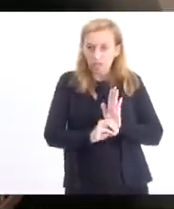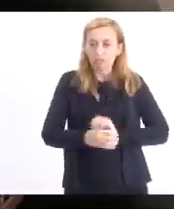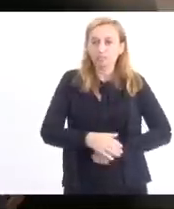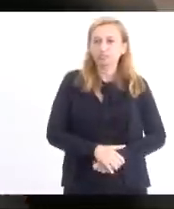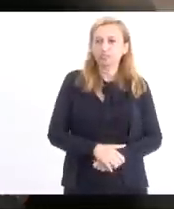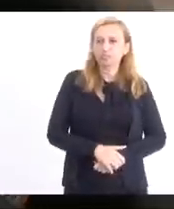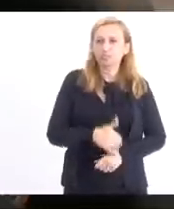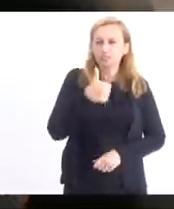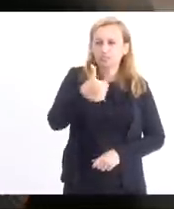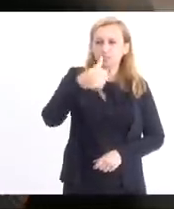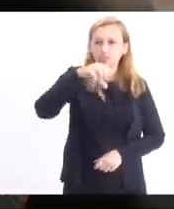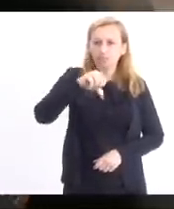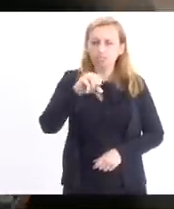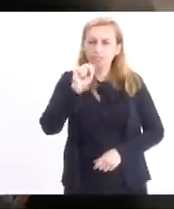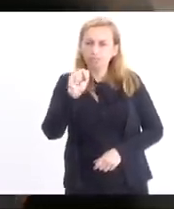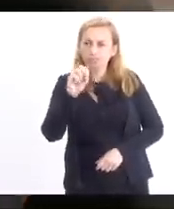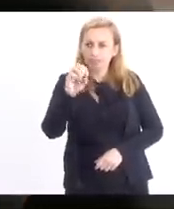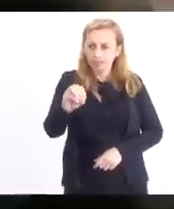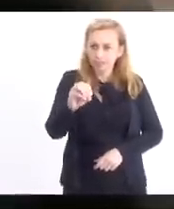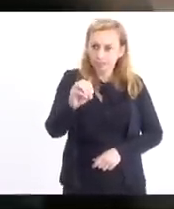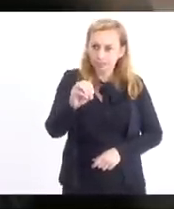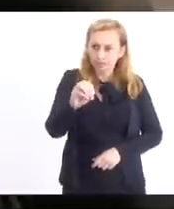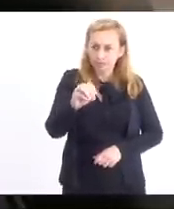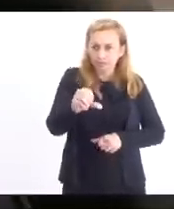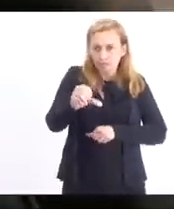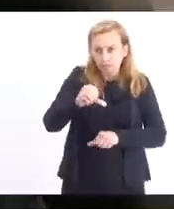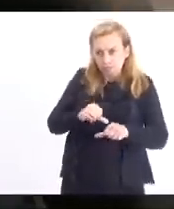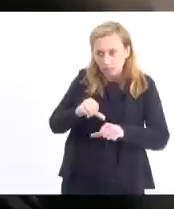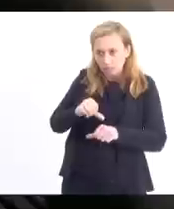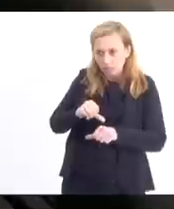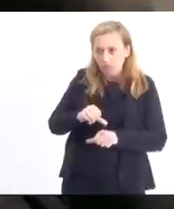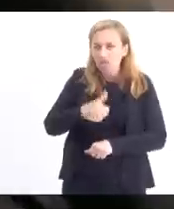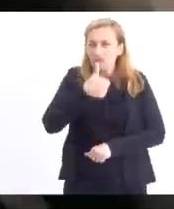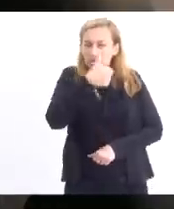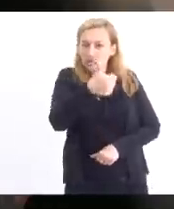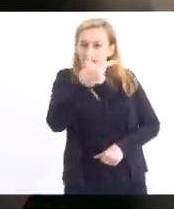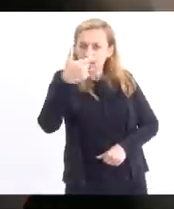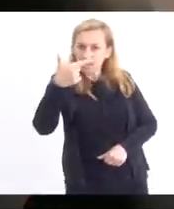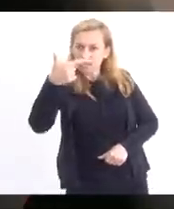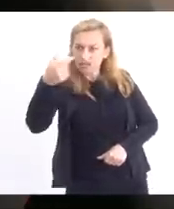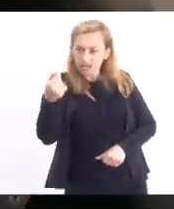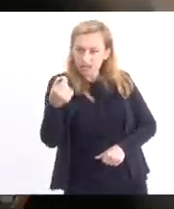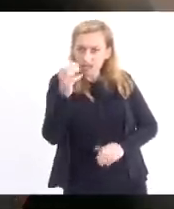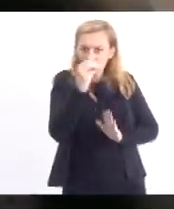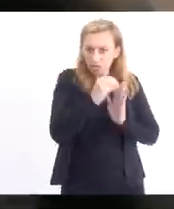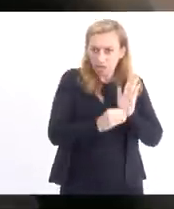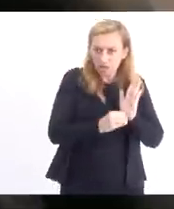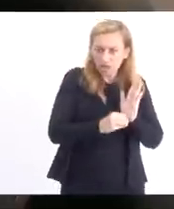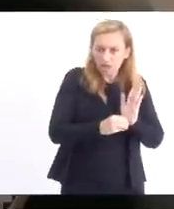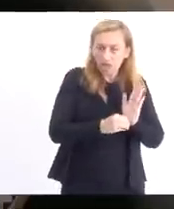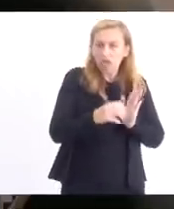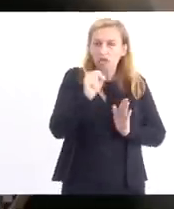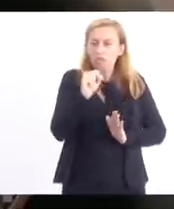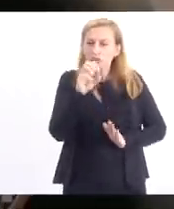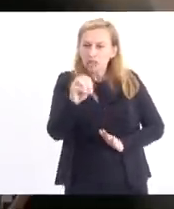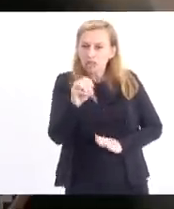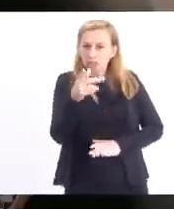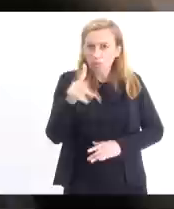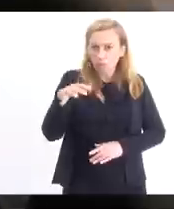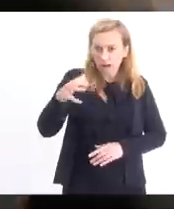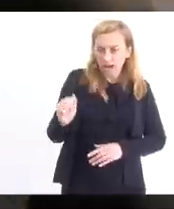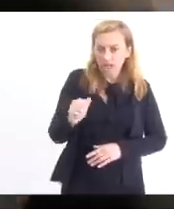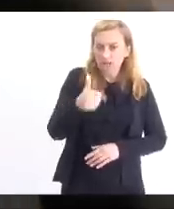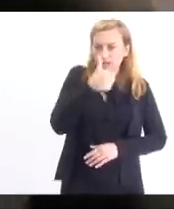minuta. 1980. Passou, inverteu 120 pro oficial e 80 pro praça.